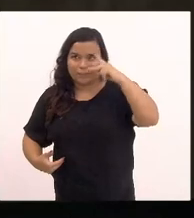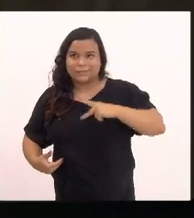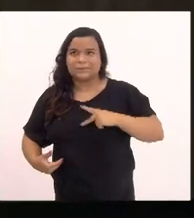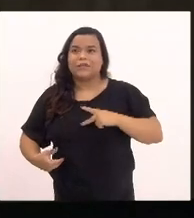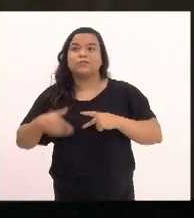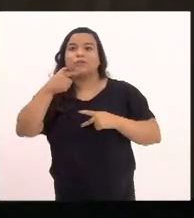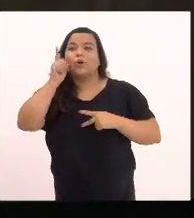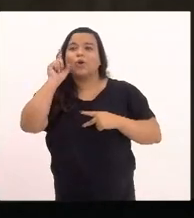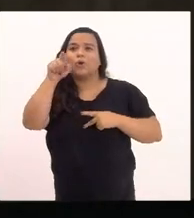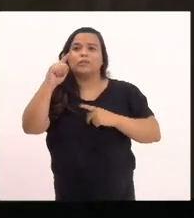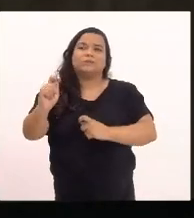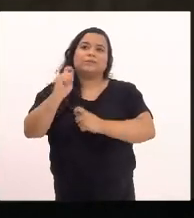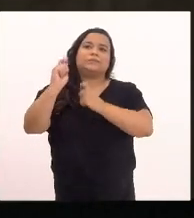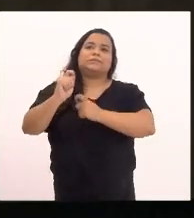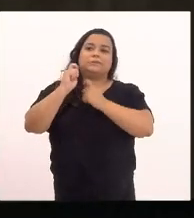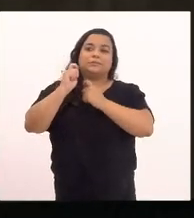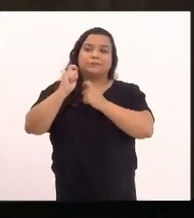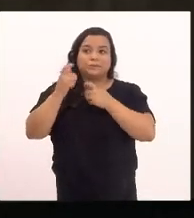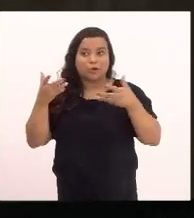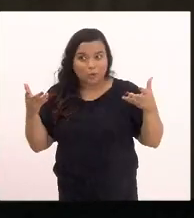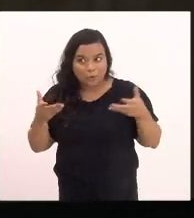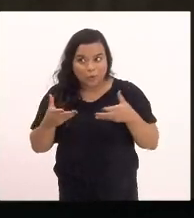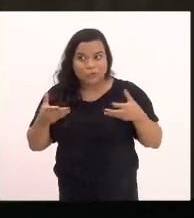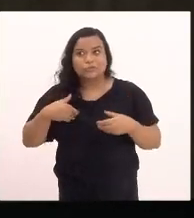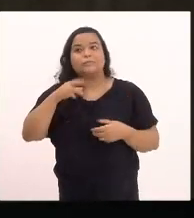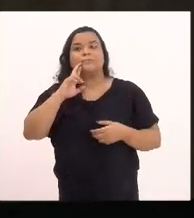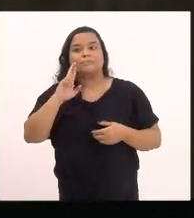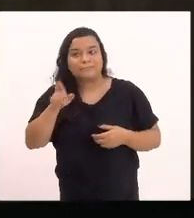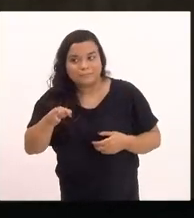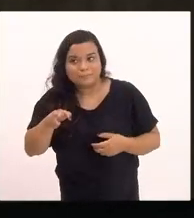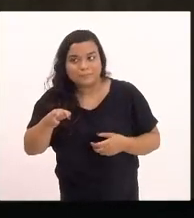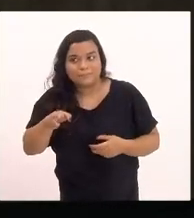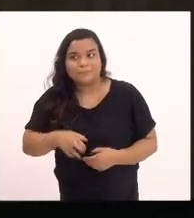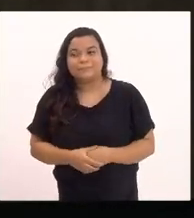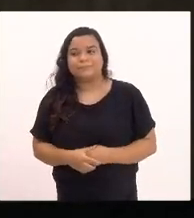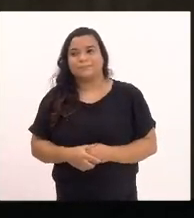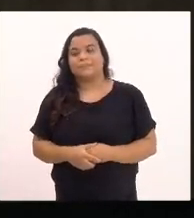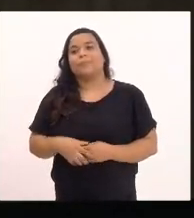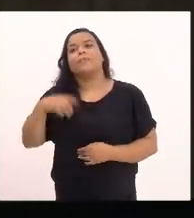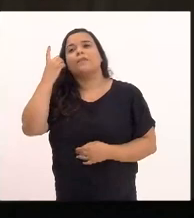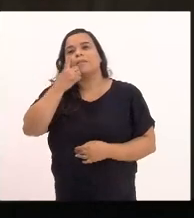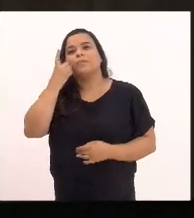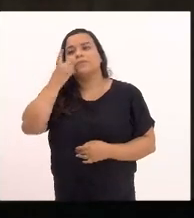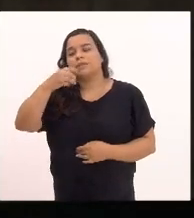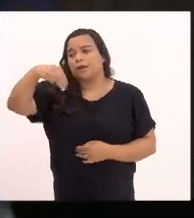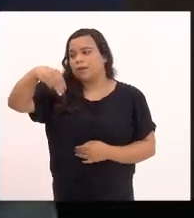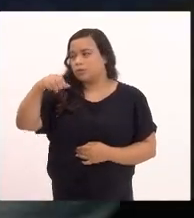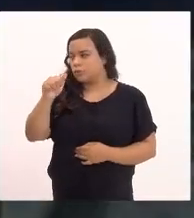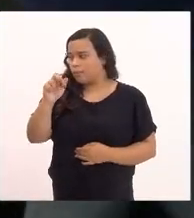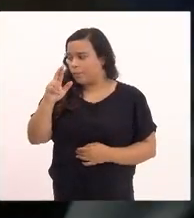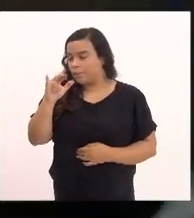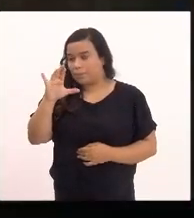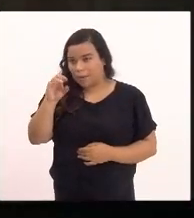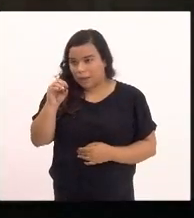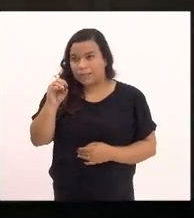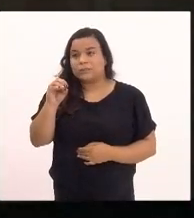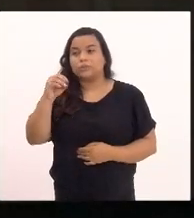provocou, então hoje eu vou lhe responder. Deputado Márcio Pacheco, quiçá,